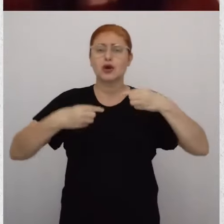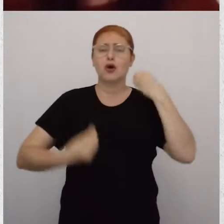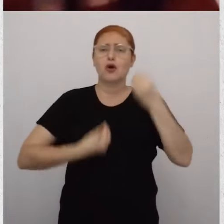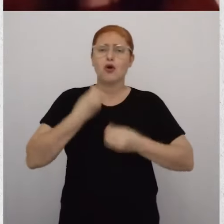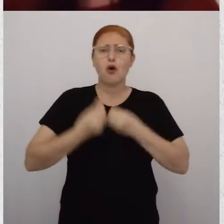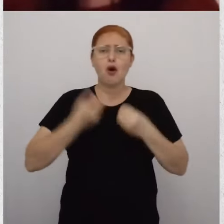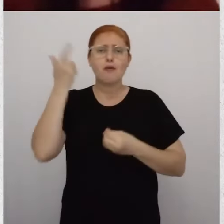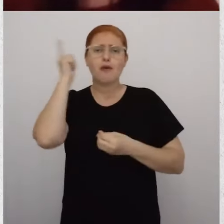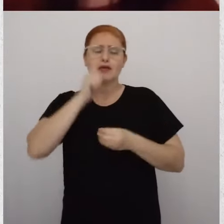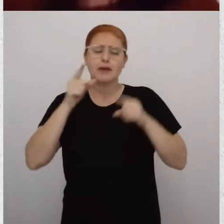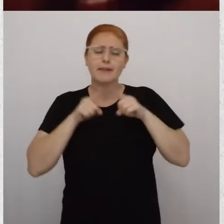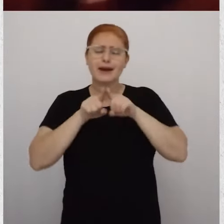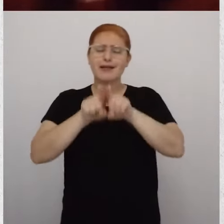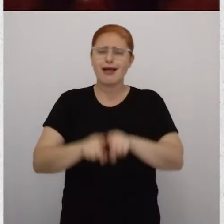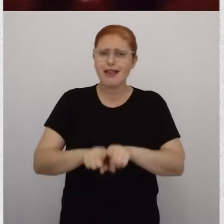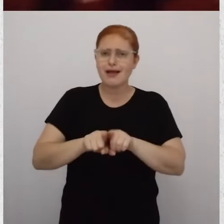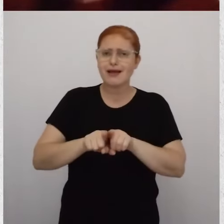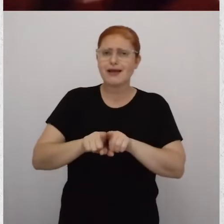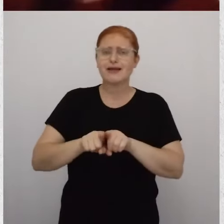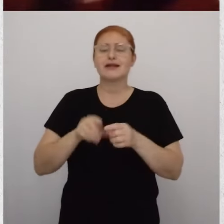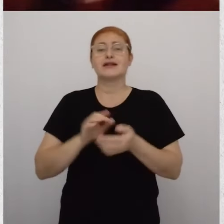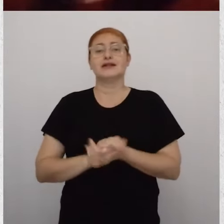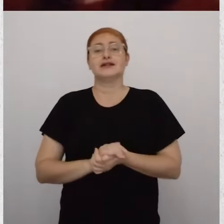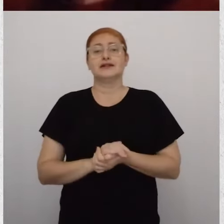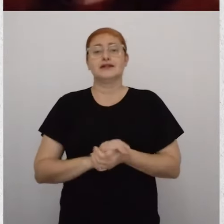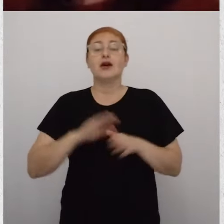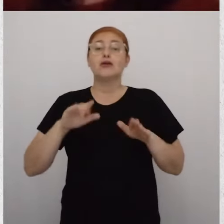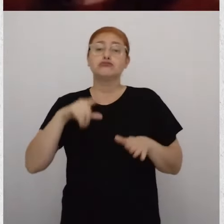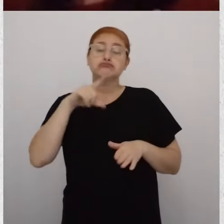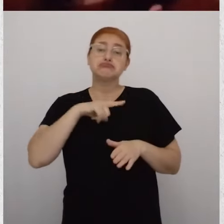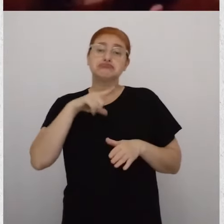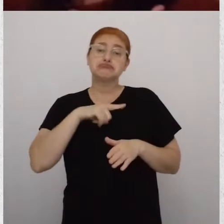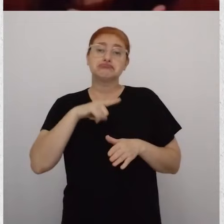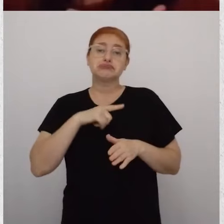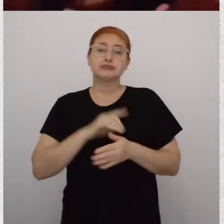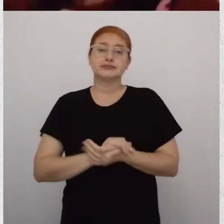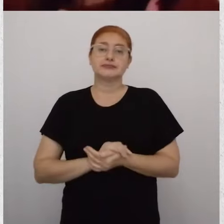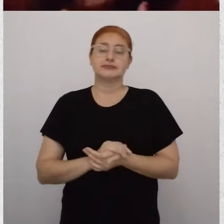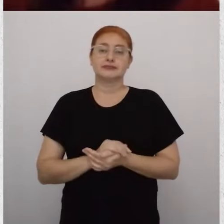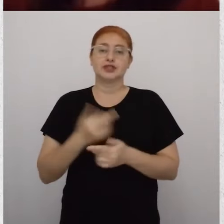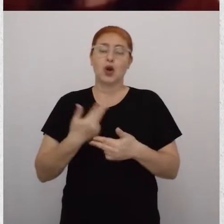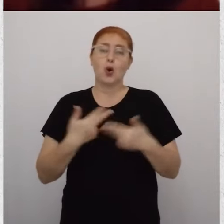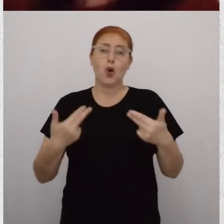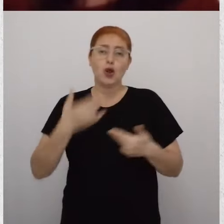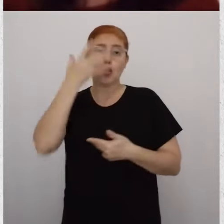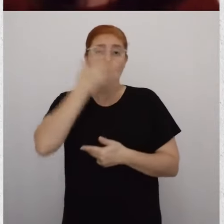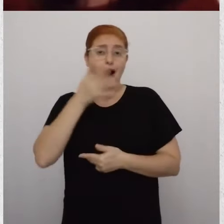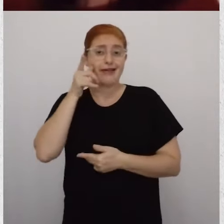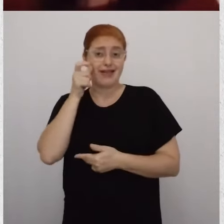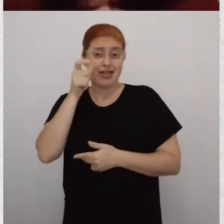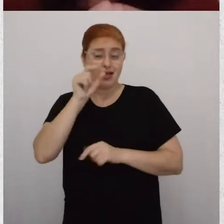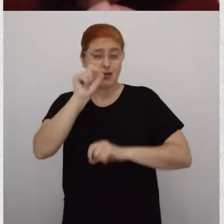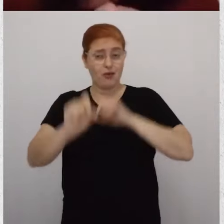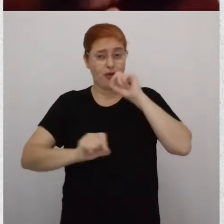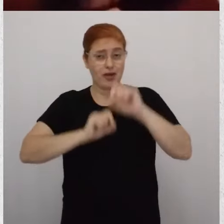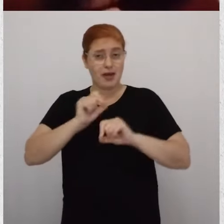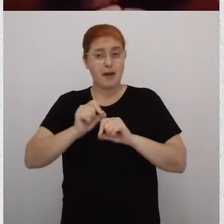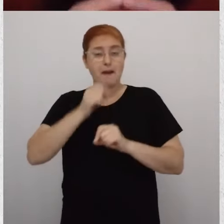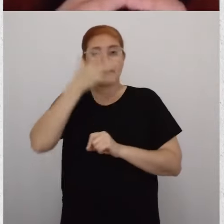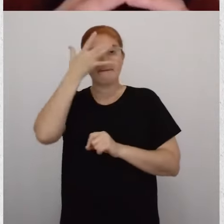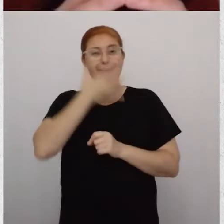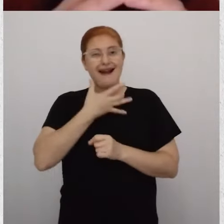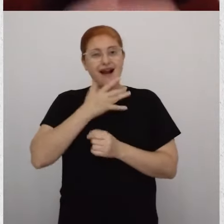conseguia aliança, onde é que não se conseguia. E aí tem uma coisa que eu acho interessante, é que me parece